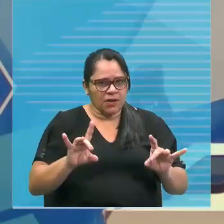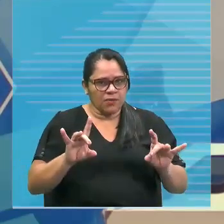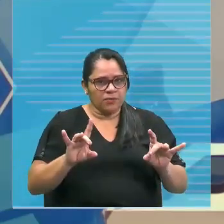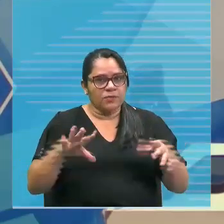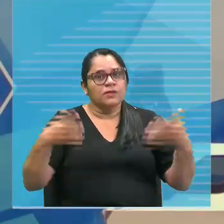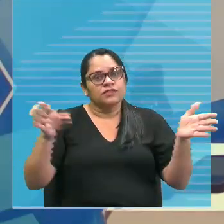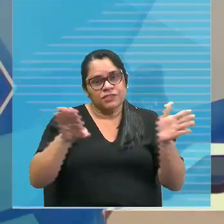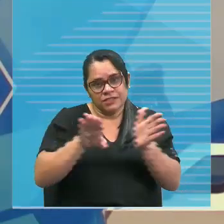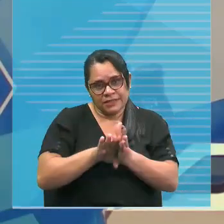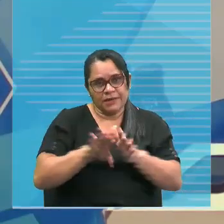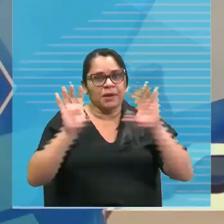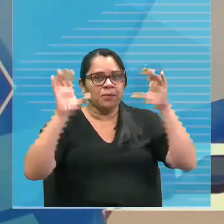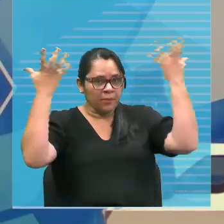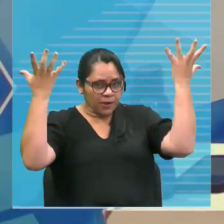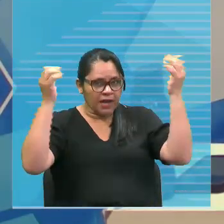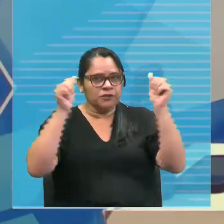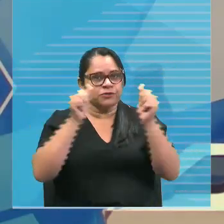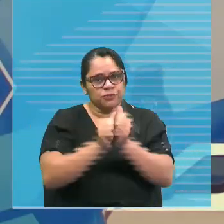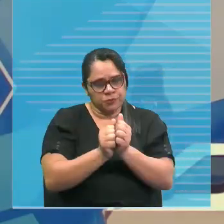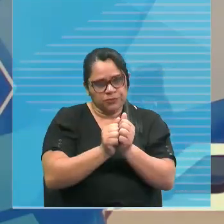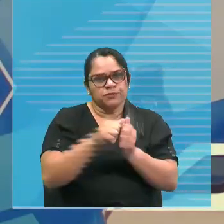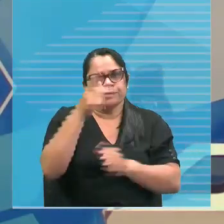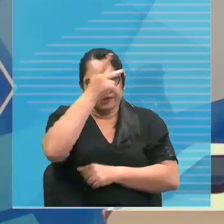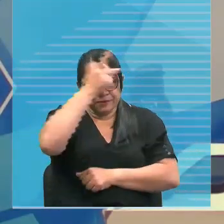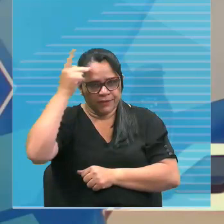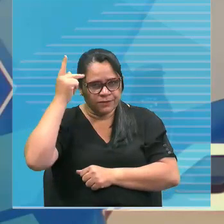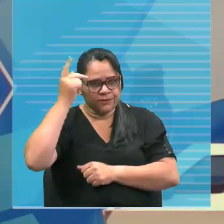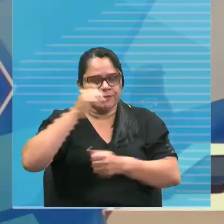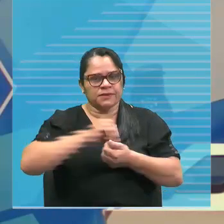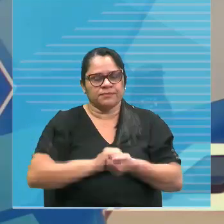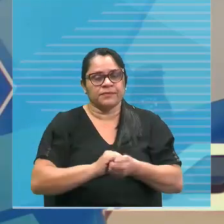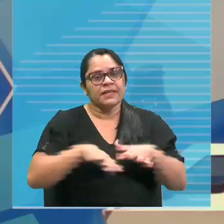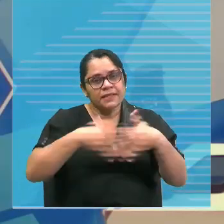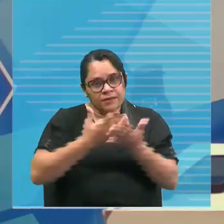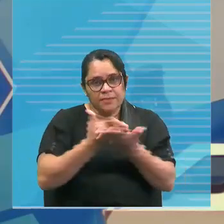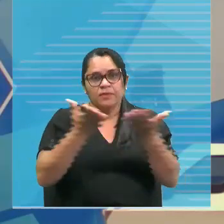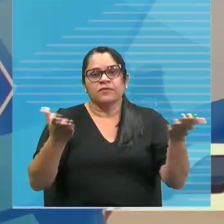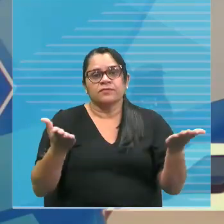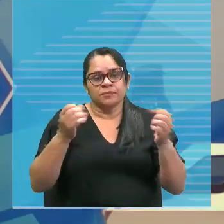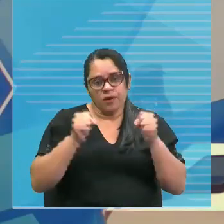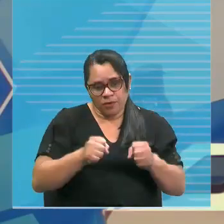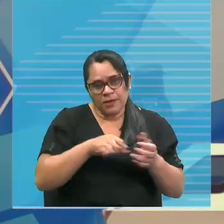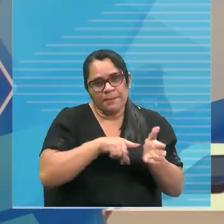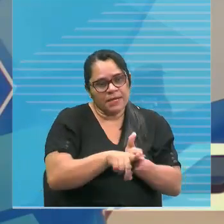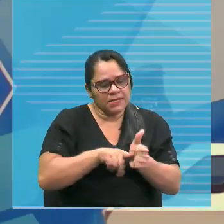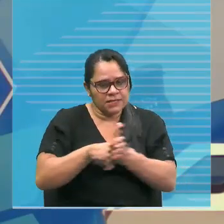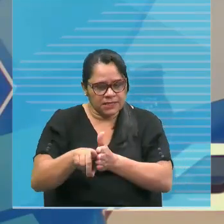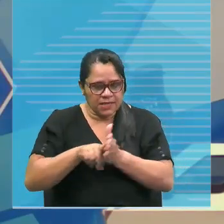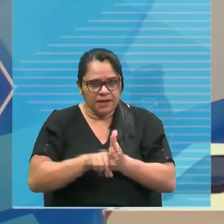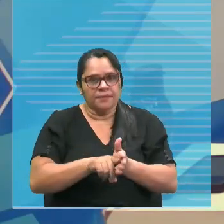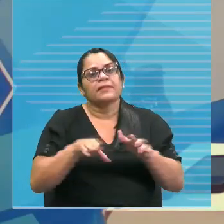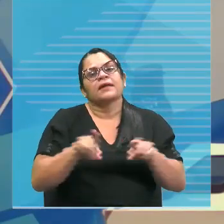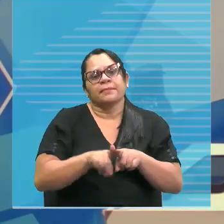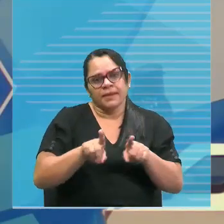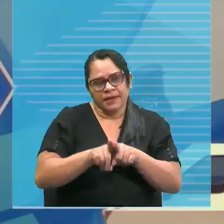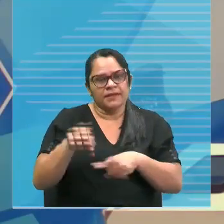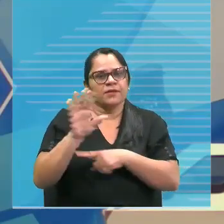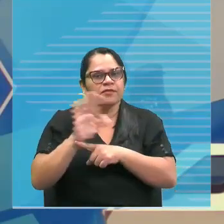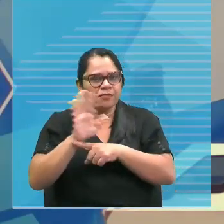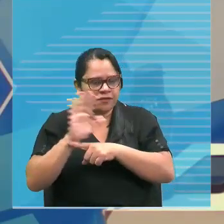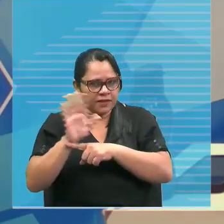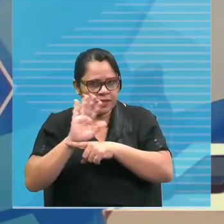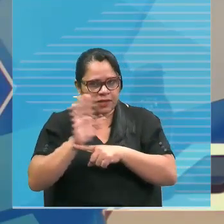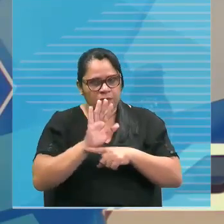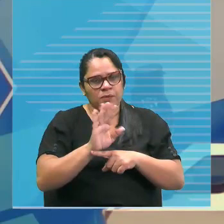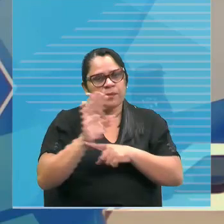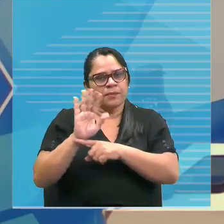com eles enfim depois vocês podem ter um filmezinho né A vida é uma festa um desenho é uma desenho